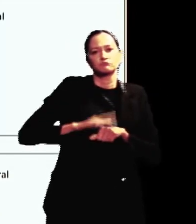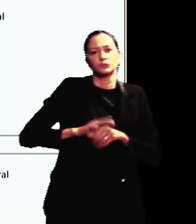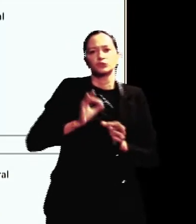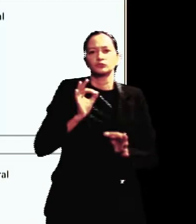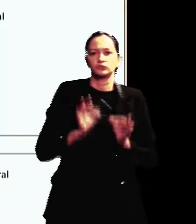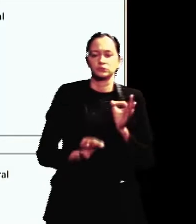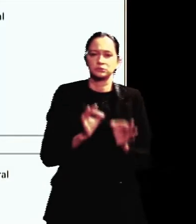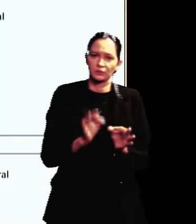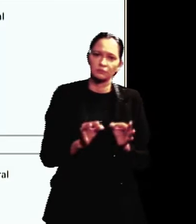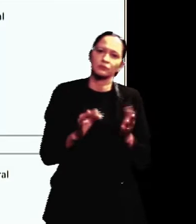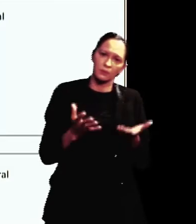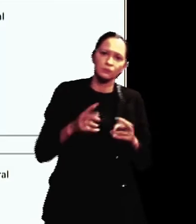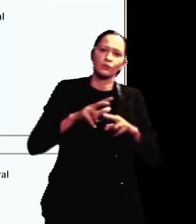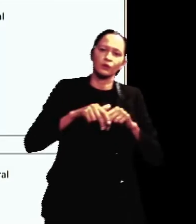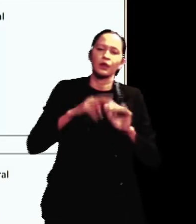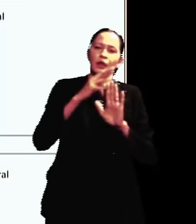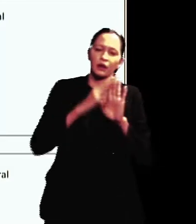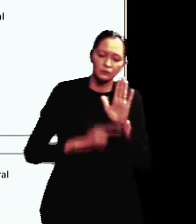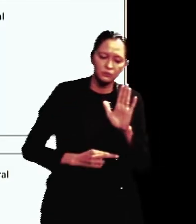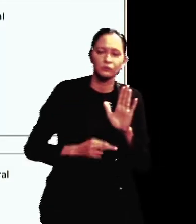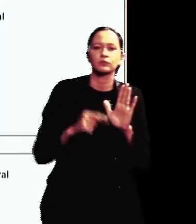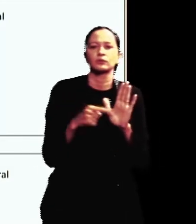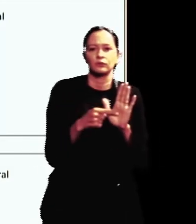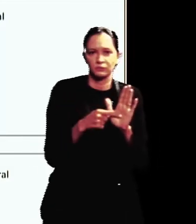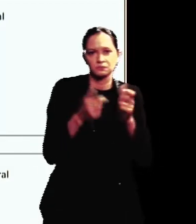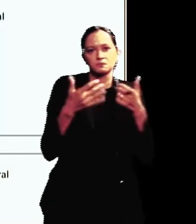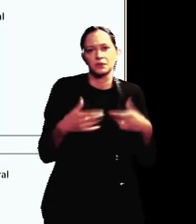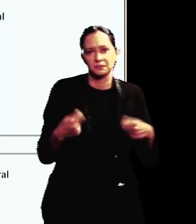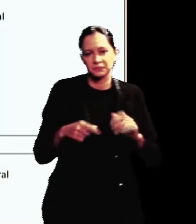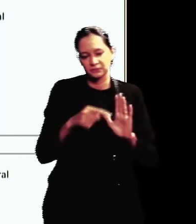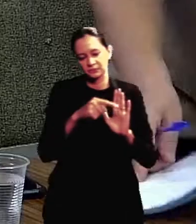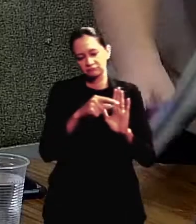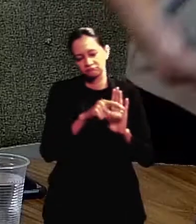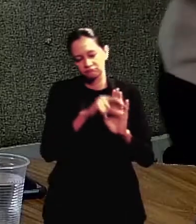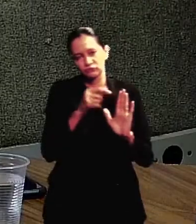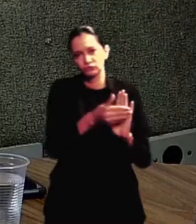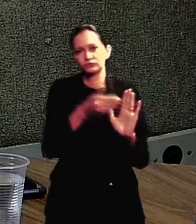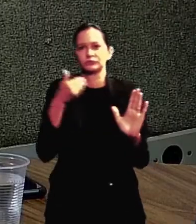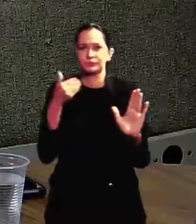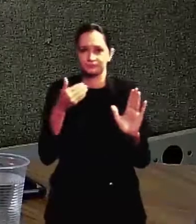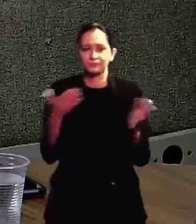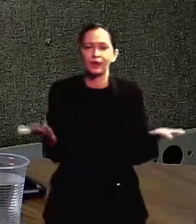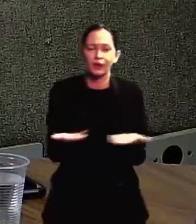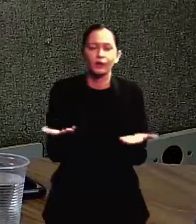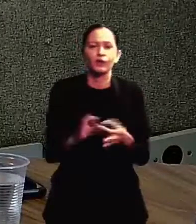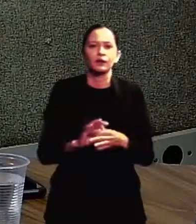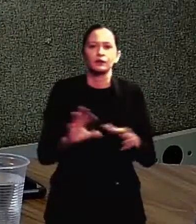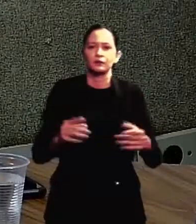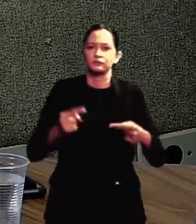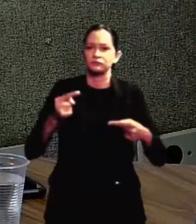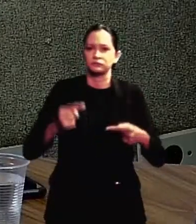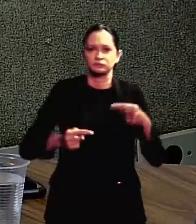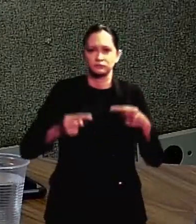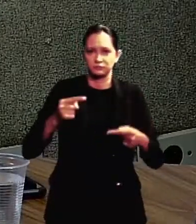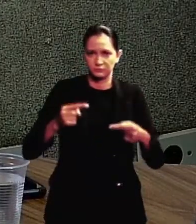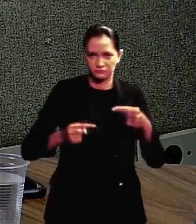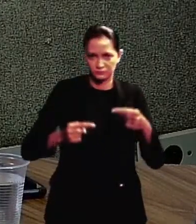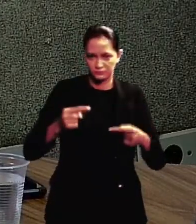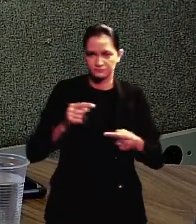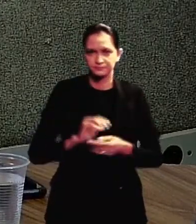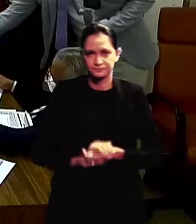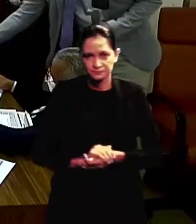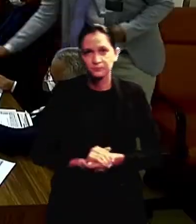vereador Pedro Aslan Júnior também pela manutenção do presente veto. Veto está em discussão.